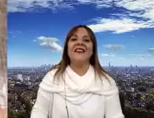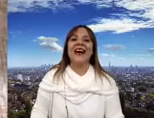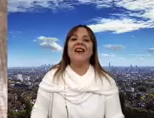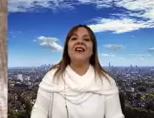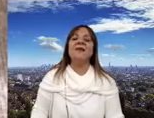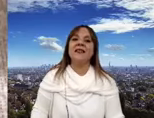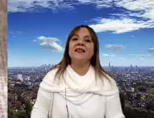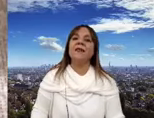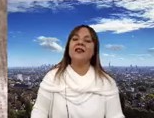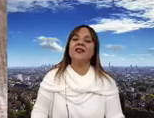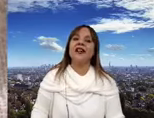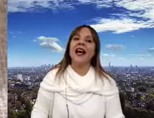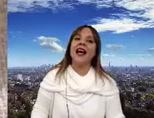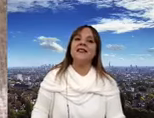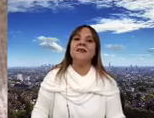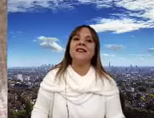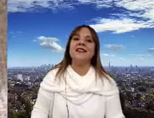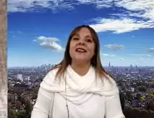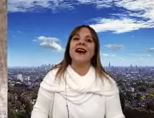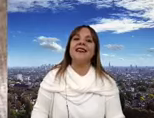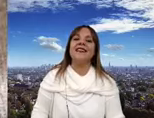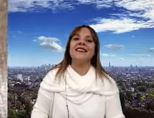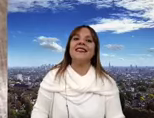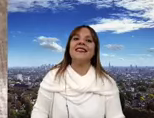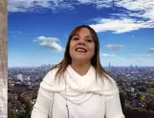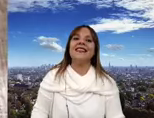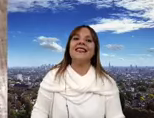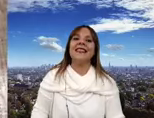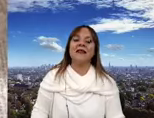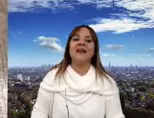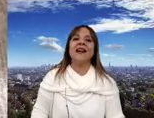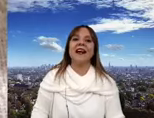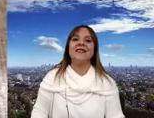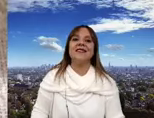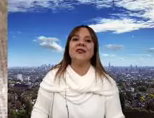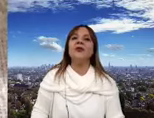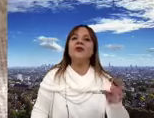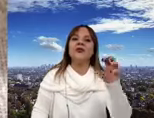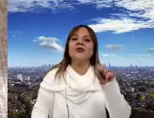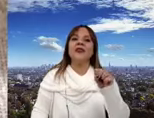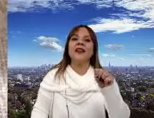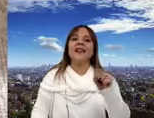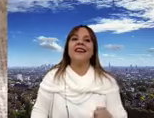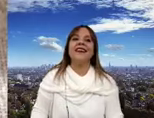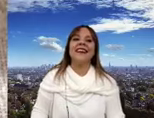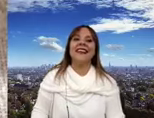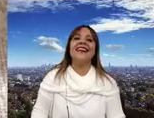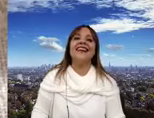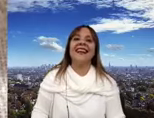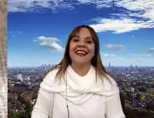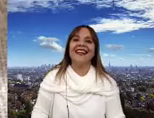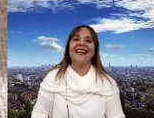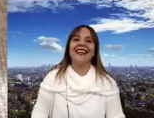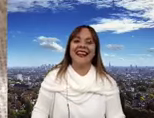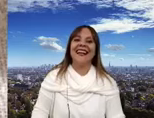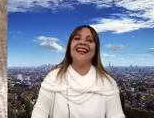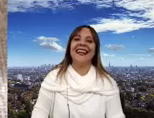tá trabalhando de casa? Como é que você tá? Sim, sempre em casa, sempre em Tem em casa. casa. Todo mundo Ah, junto aí? todo mundo junto.